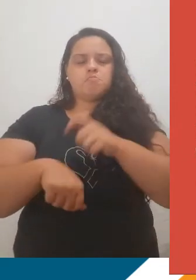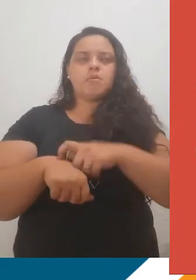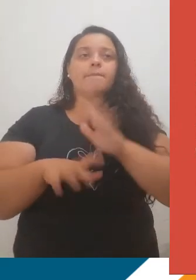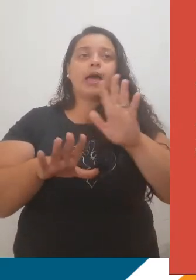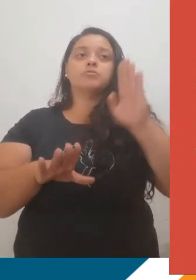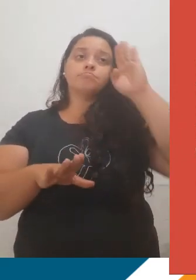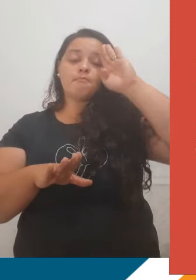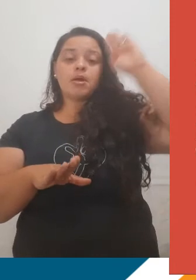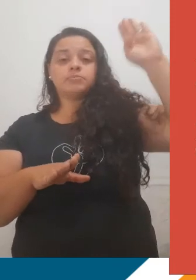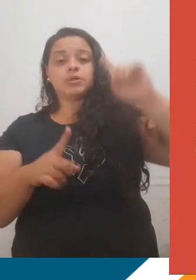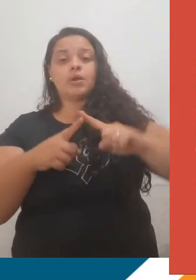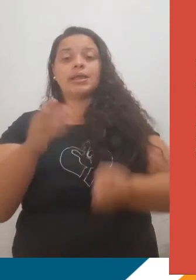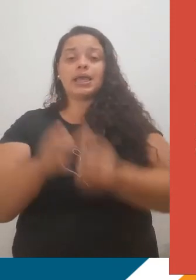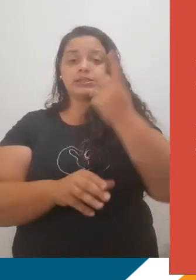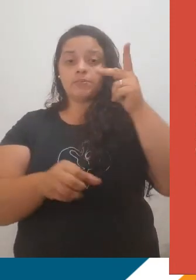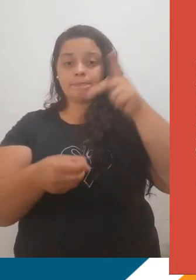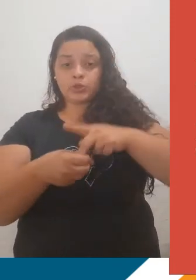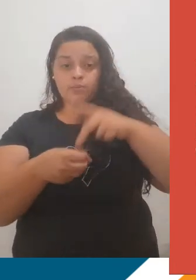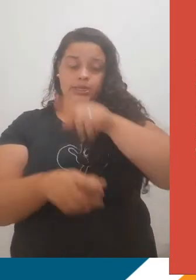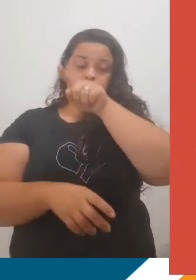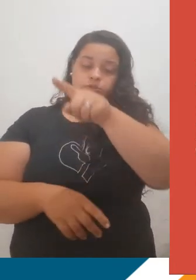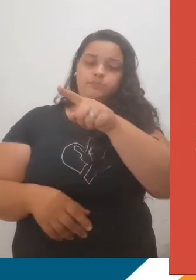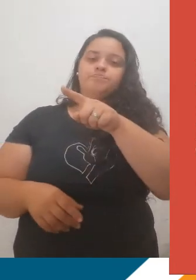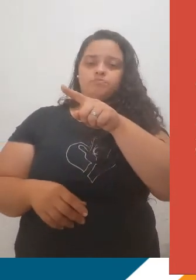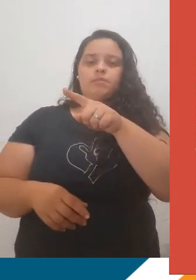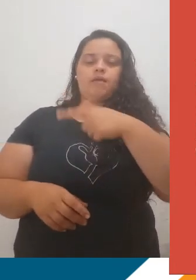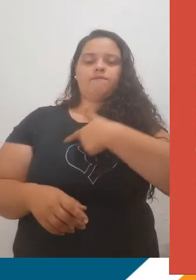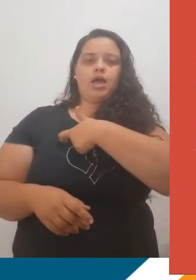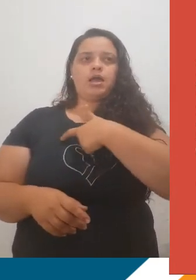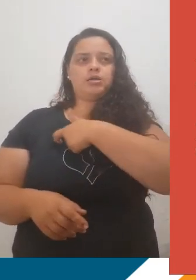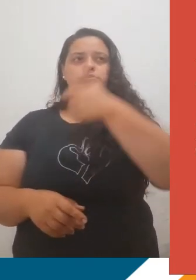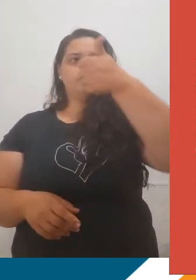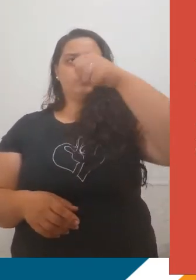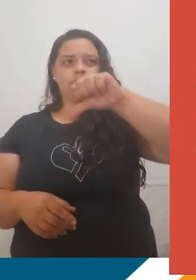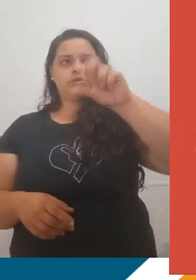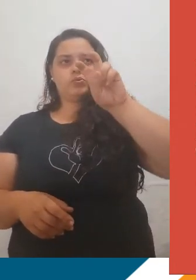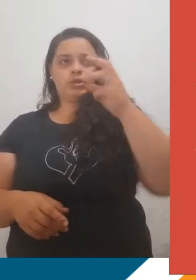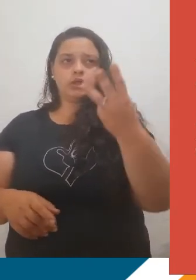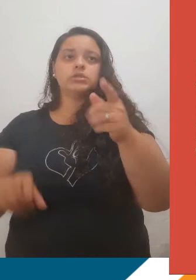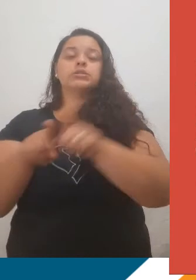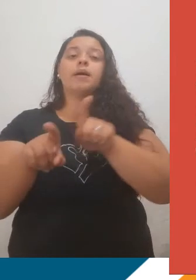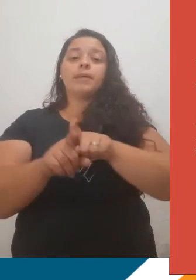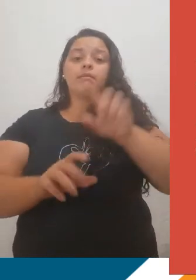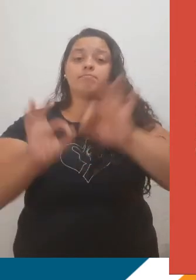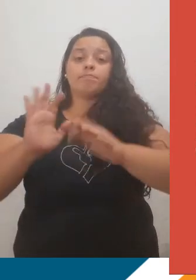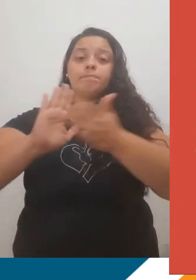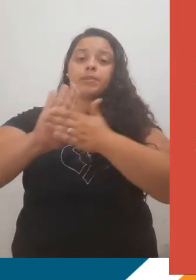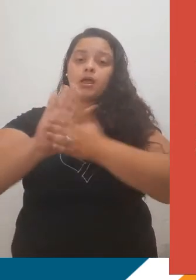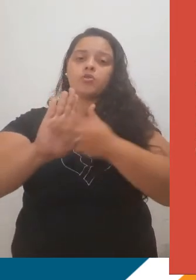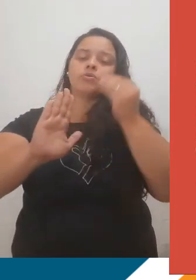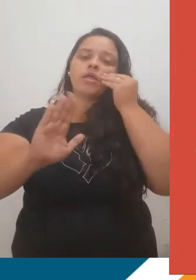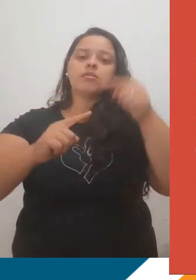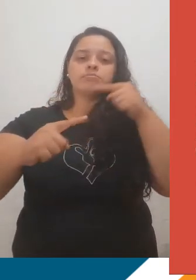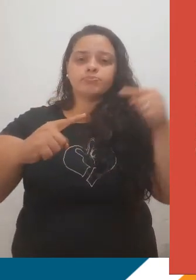são a criação da Petrobras pelo Vargas em 1953 e o plano de metas do JK, né? Um plano